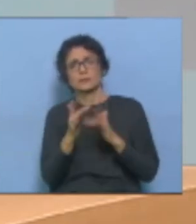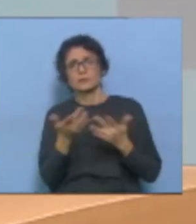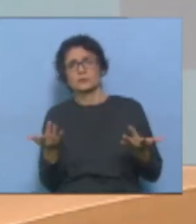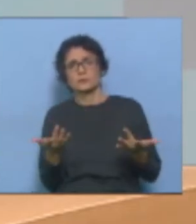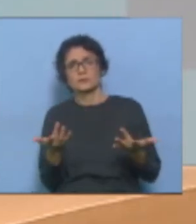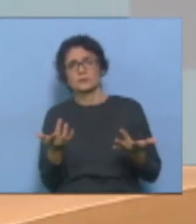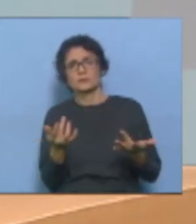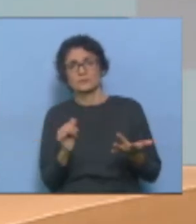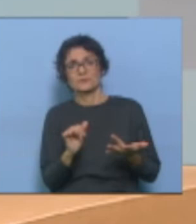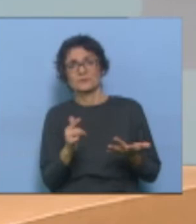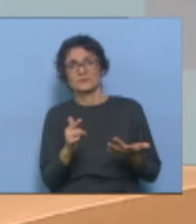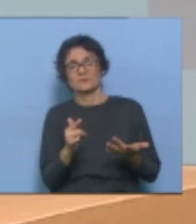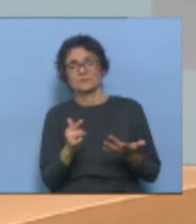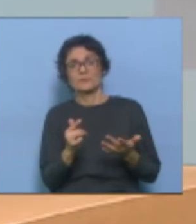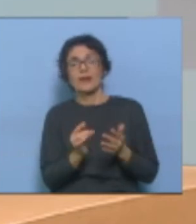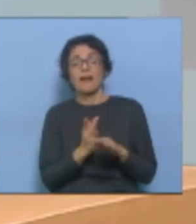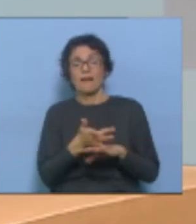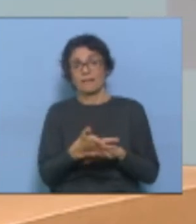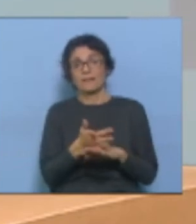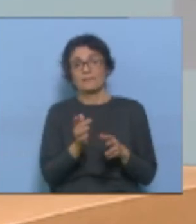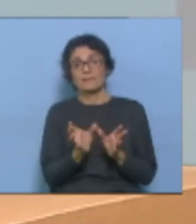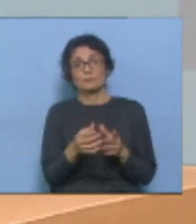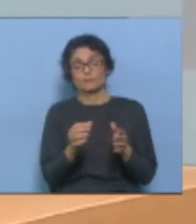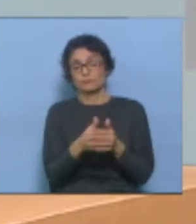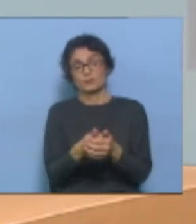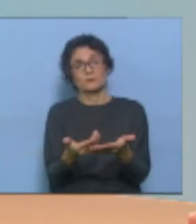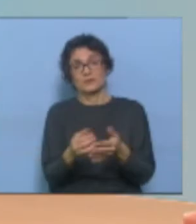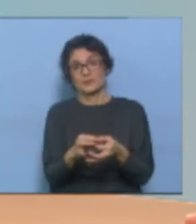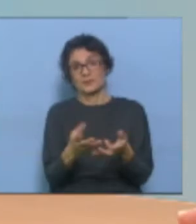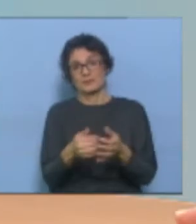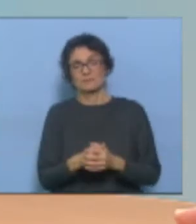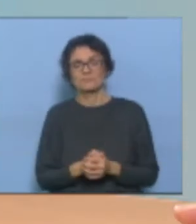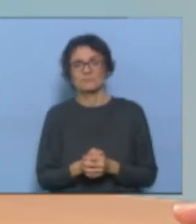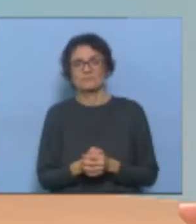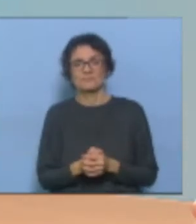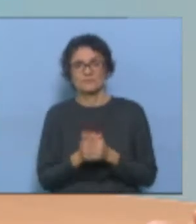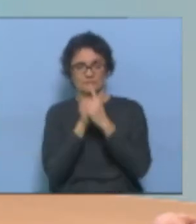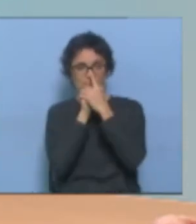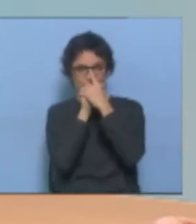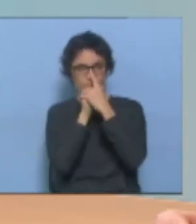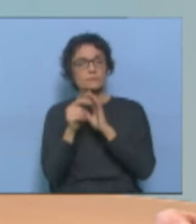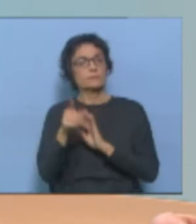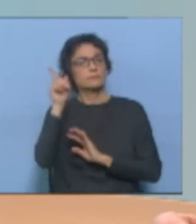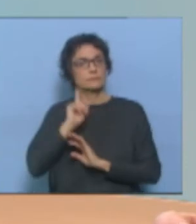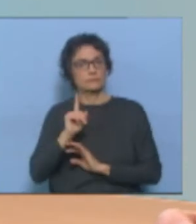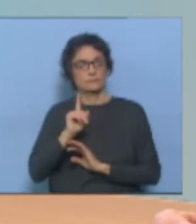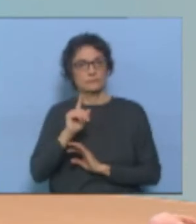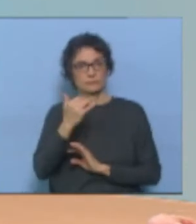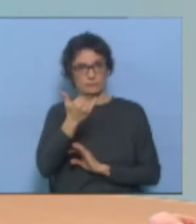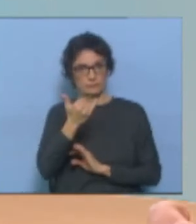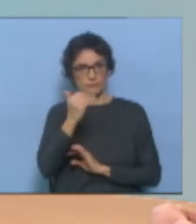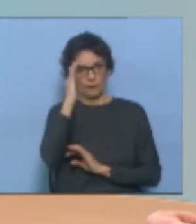conselhos evangélicos, portanto, se consagram ao Senhor. E assinala também este dia 2, a